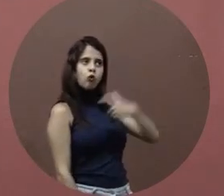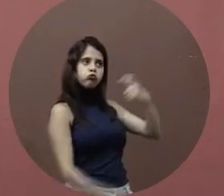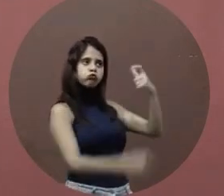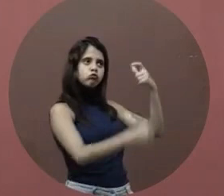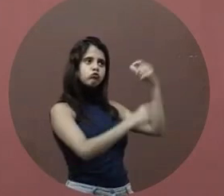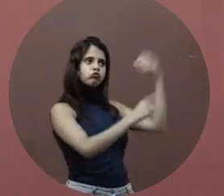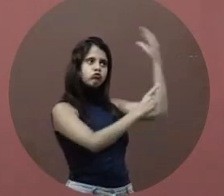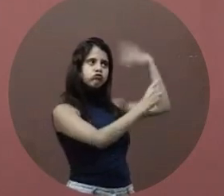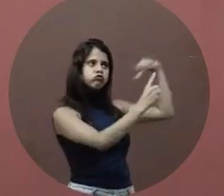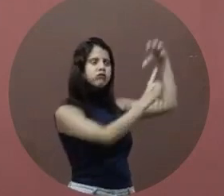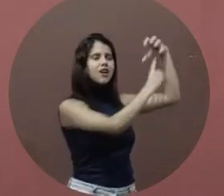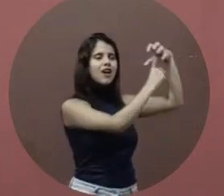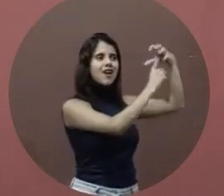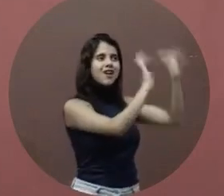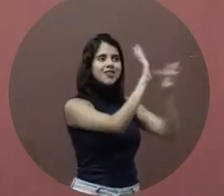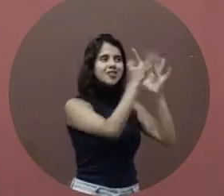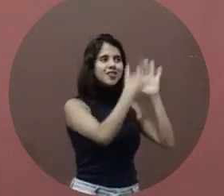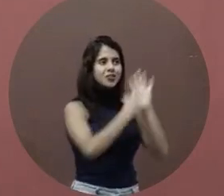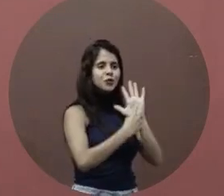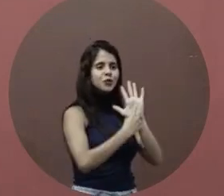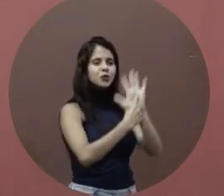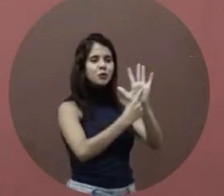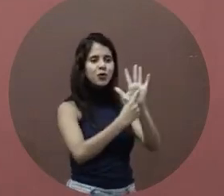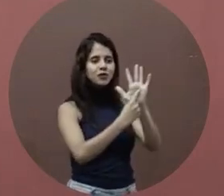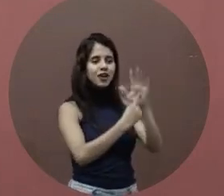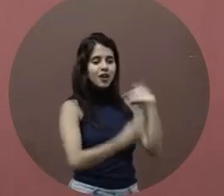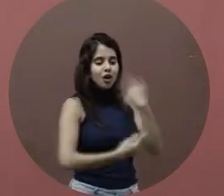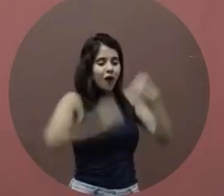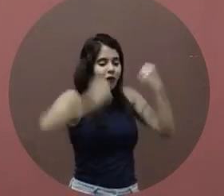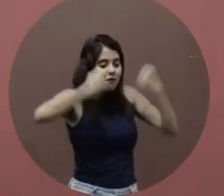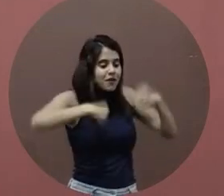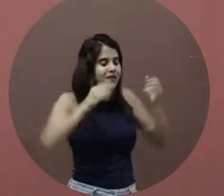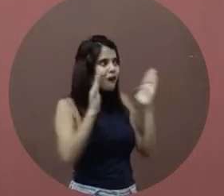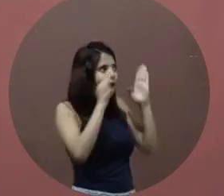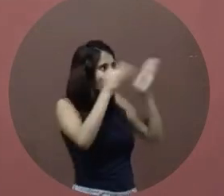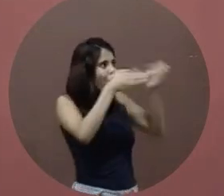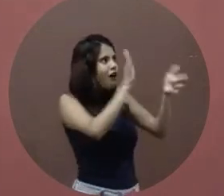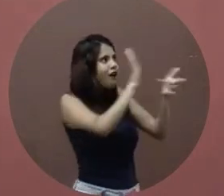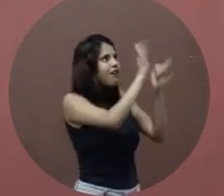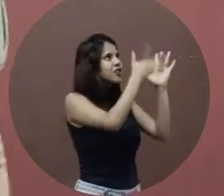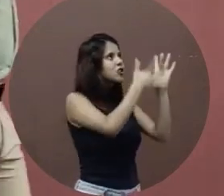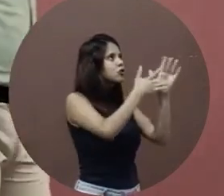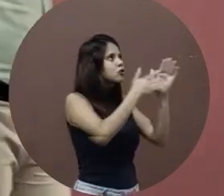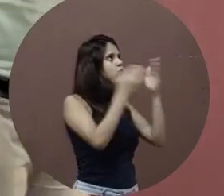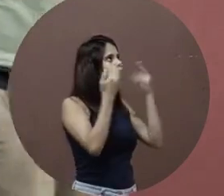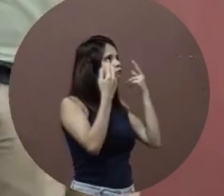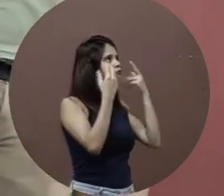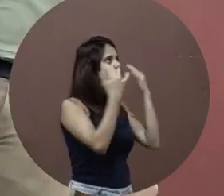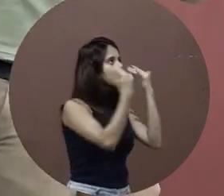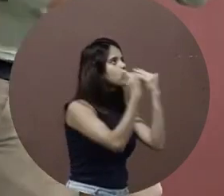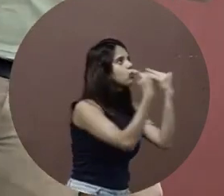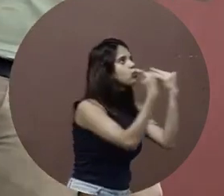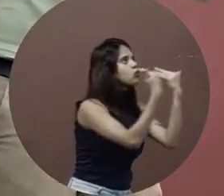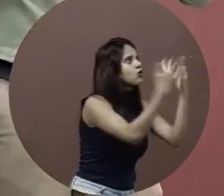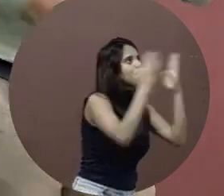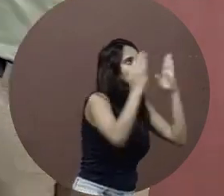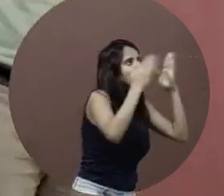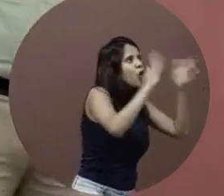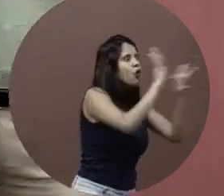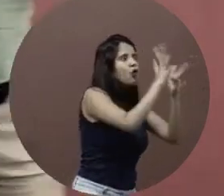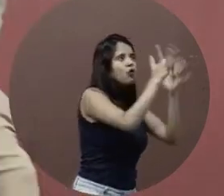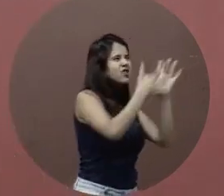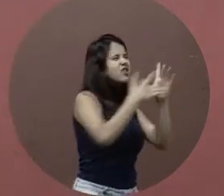nos mostra que ele é para onde nós devemos olhar, e nós devemos manter fixo o nosso olhar, mesmo em meio às lutas,